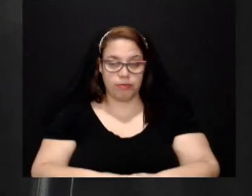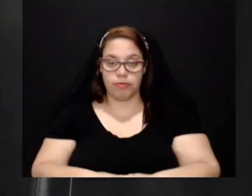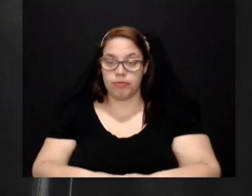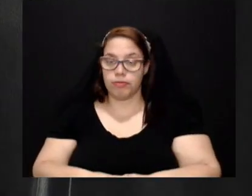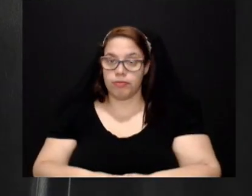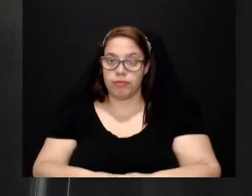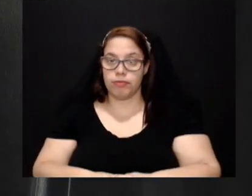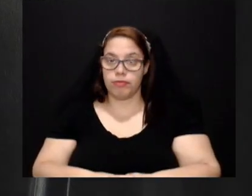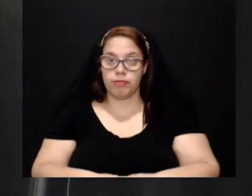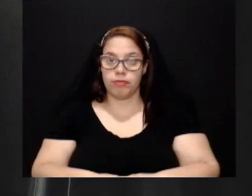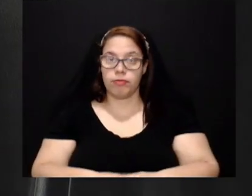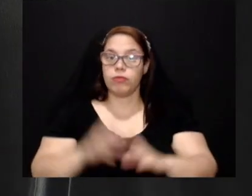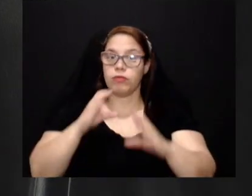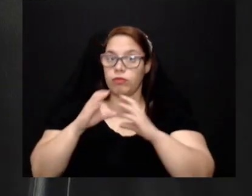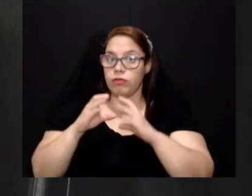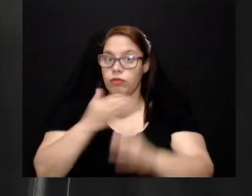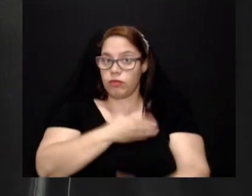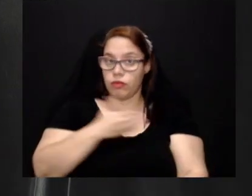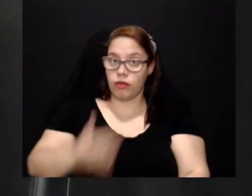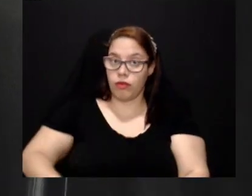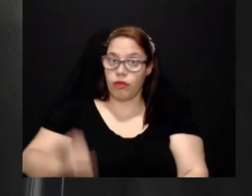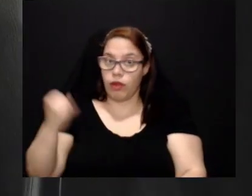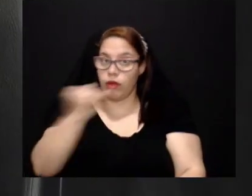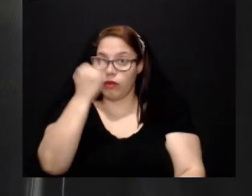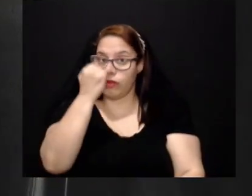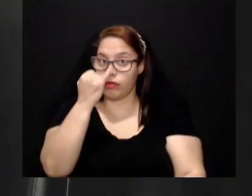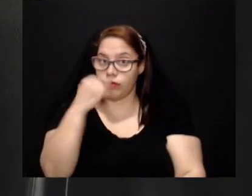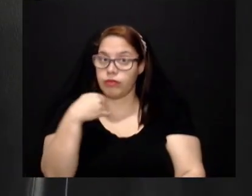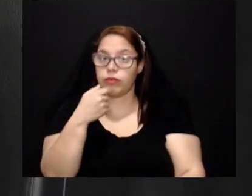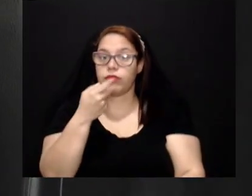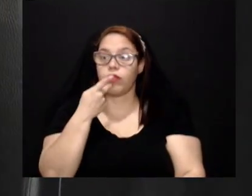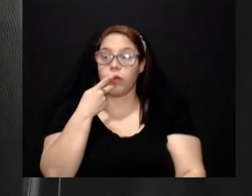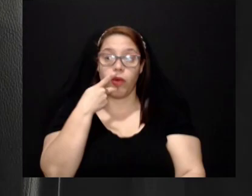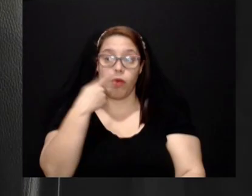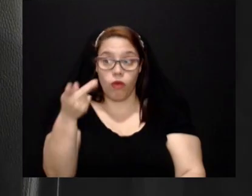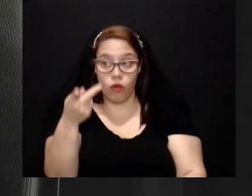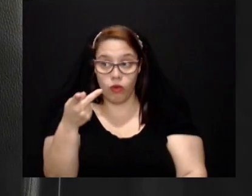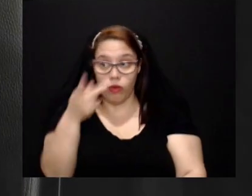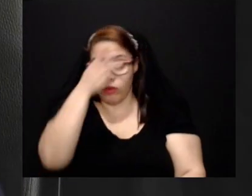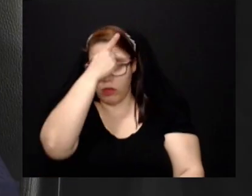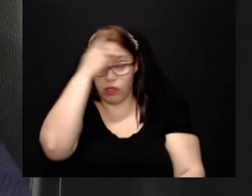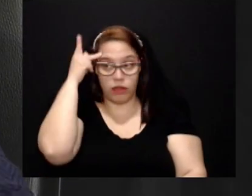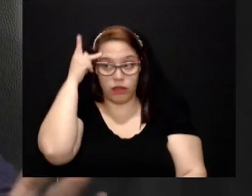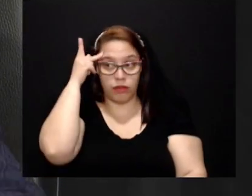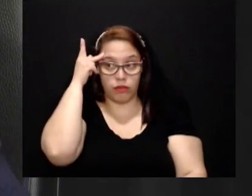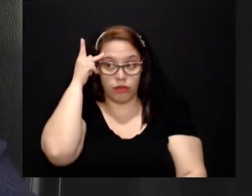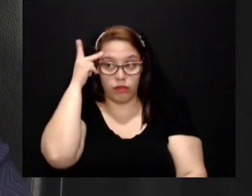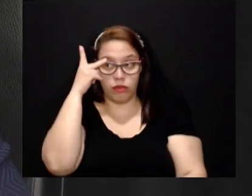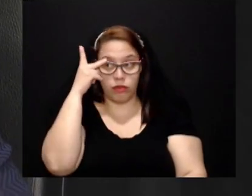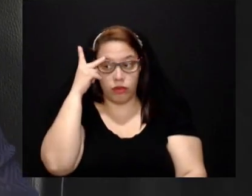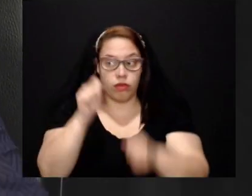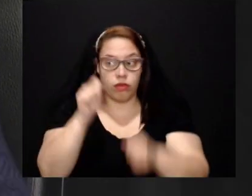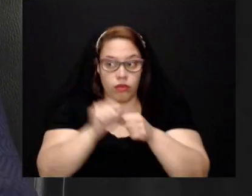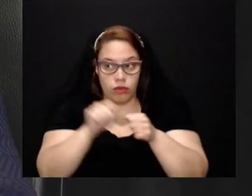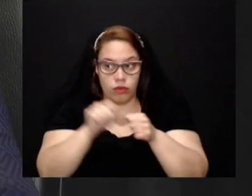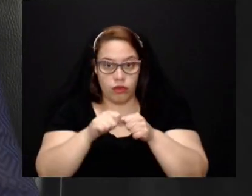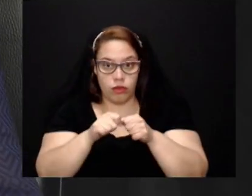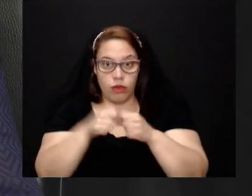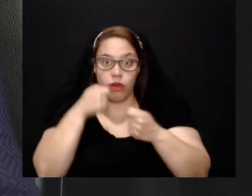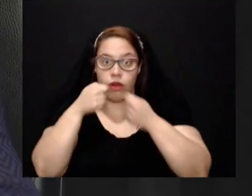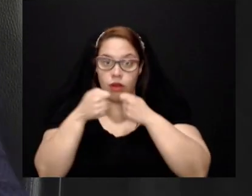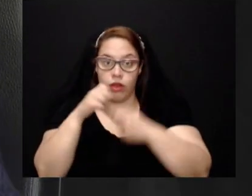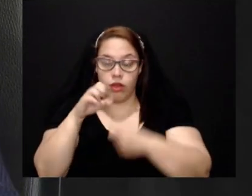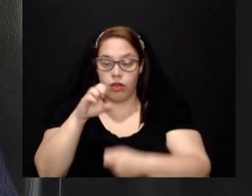é fundamental para mim. Acho que tanto para dar voz para as pessoas. Então, quando a gente faz uma matéria com a Elisandra, como a minha